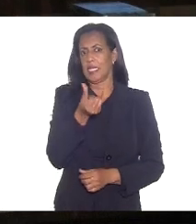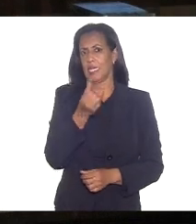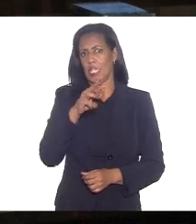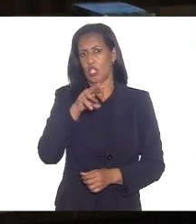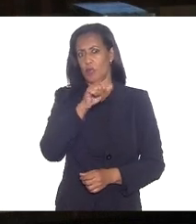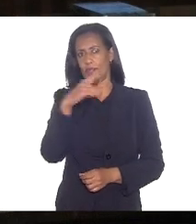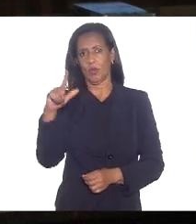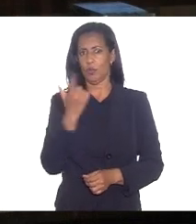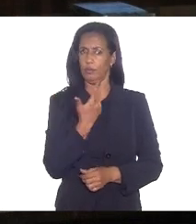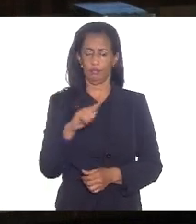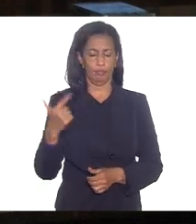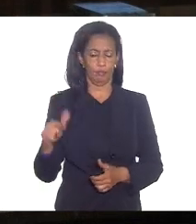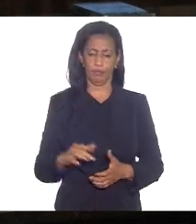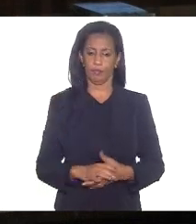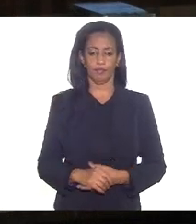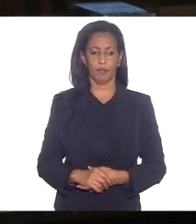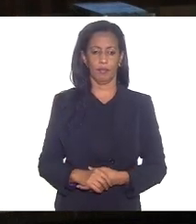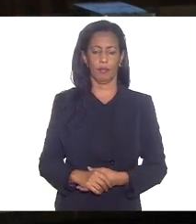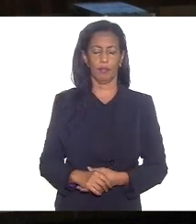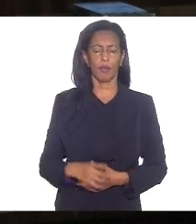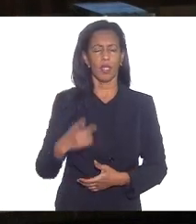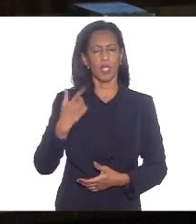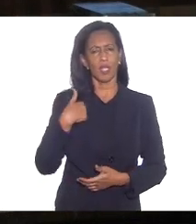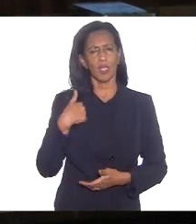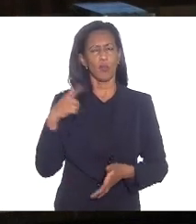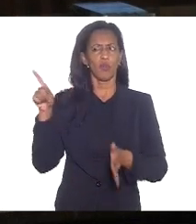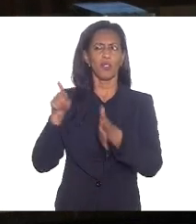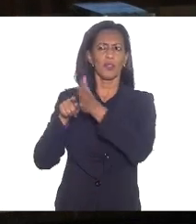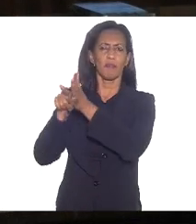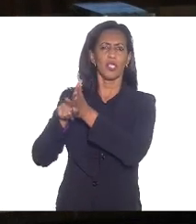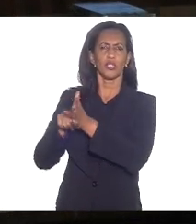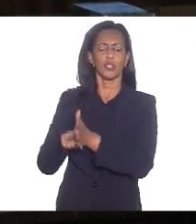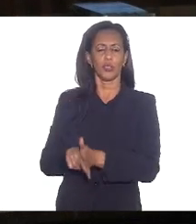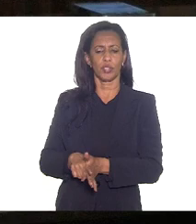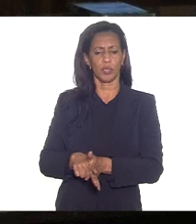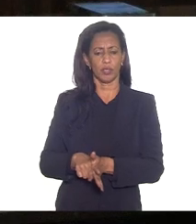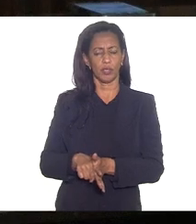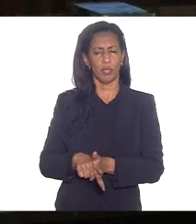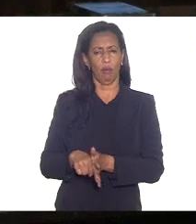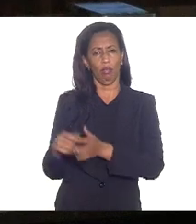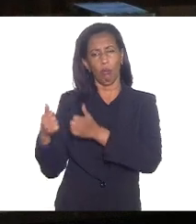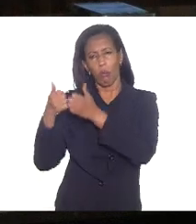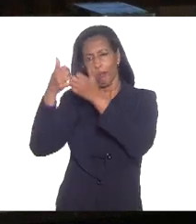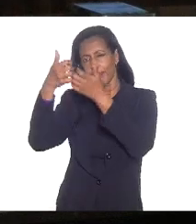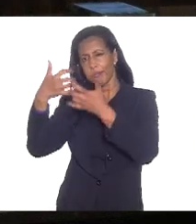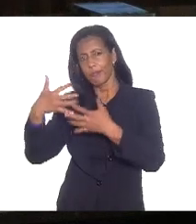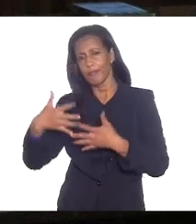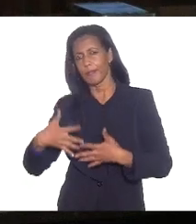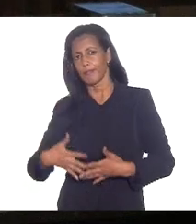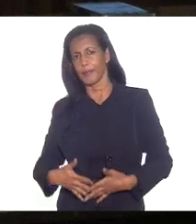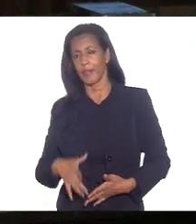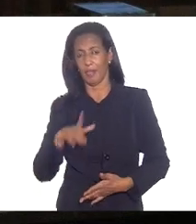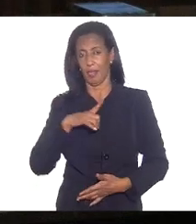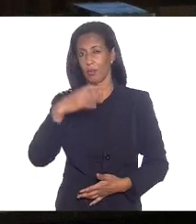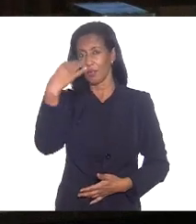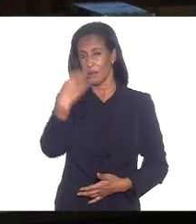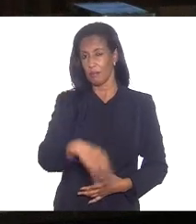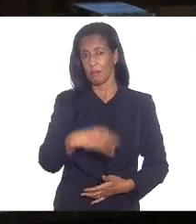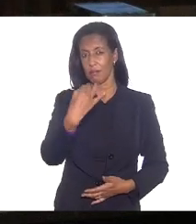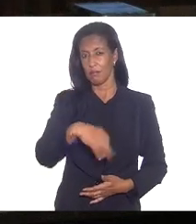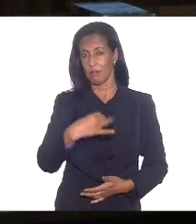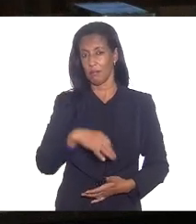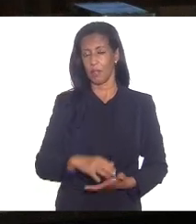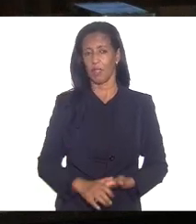mil vagas. E eu fiz uma pesquisa muito minuciosa, eu tenho certeza que não